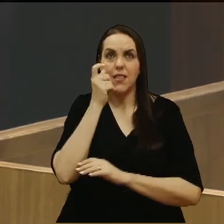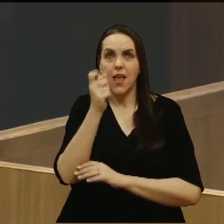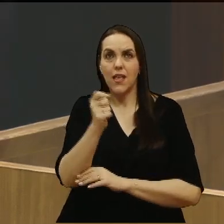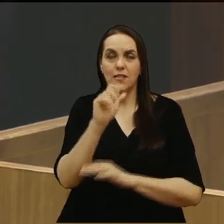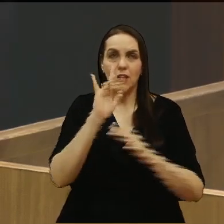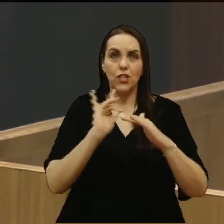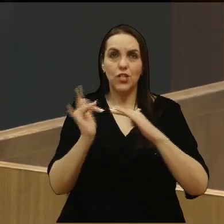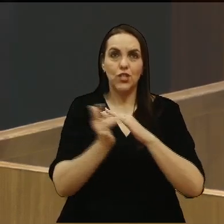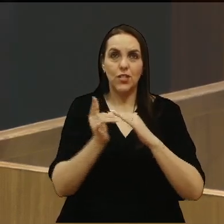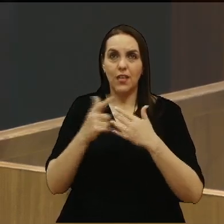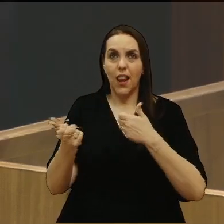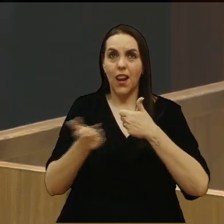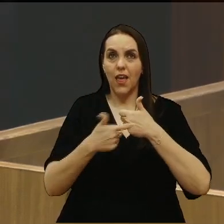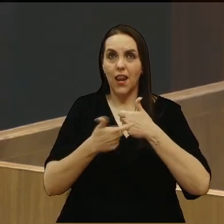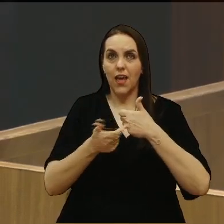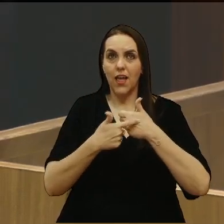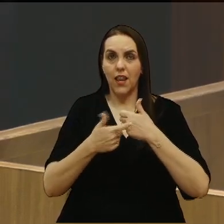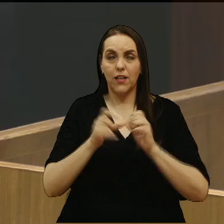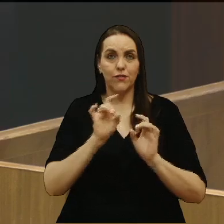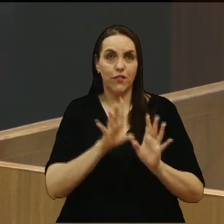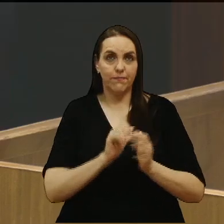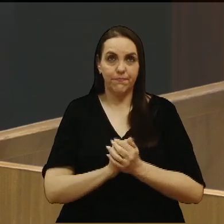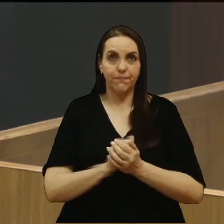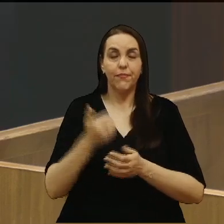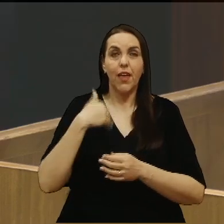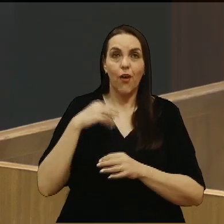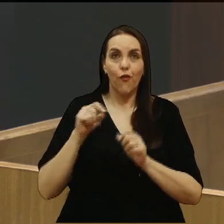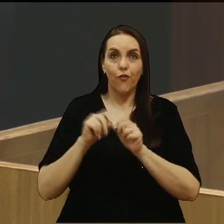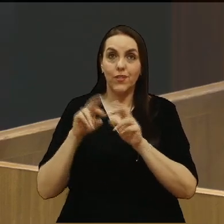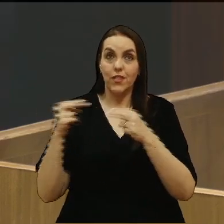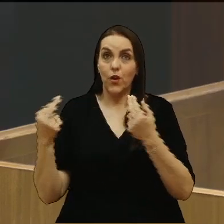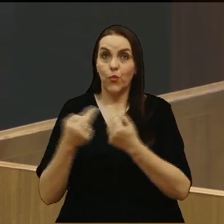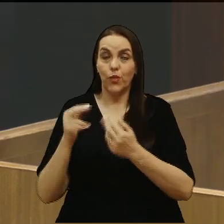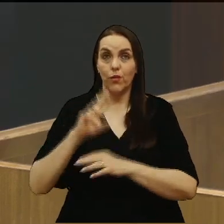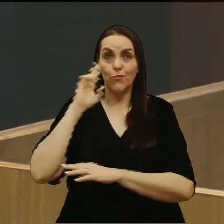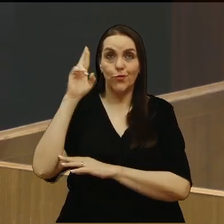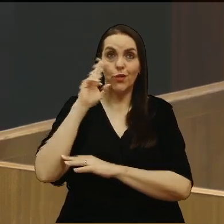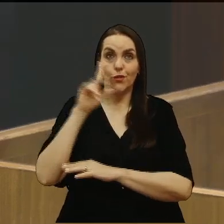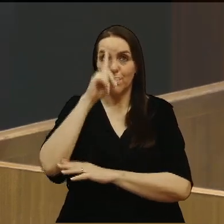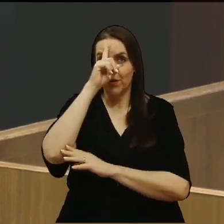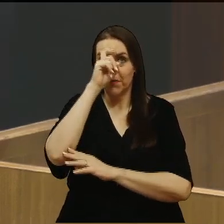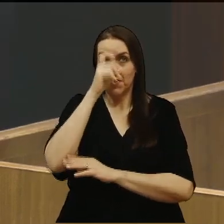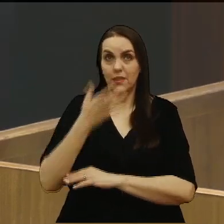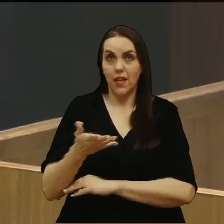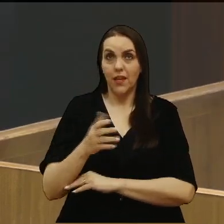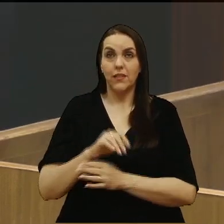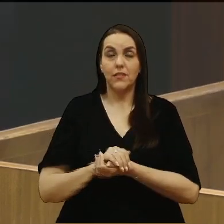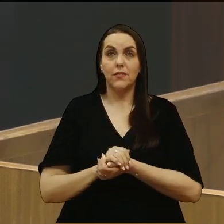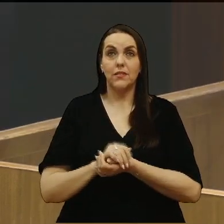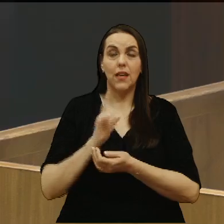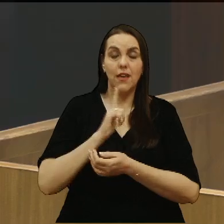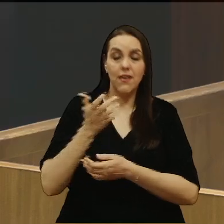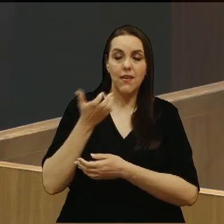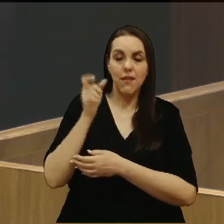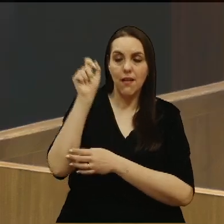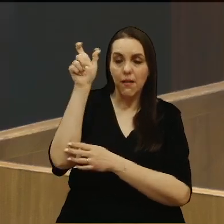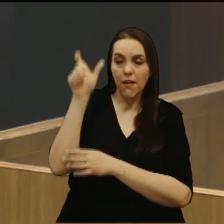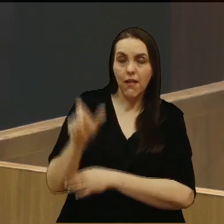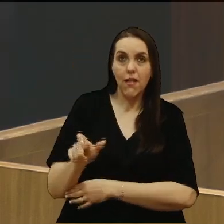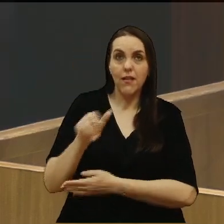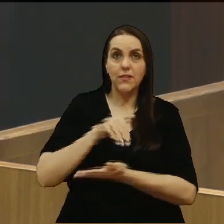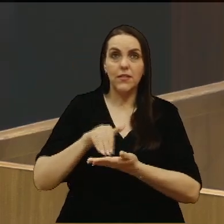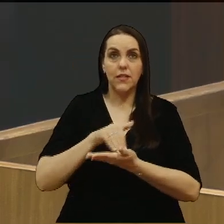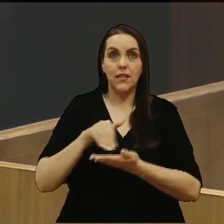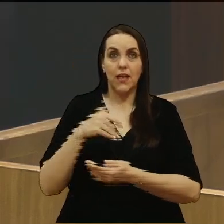sociais em busca de like. O que eu fiz foi uma reunião com os diretores de hospitais, com quem era, então, o secretário